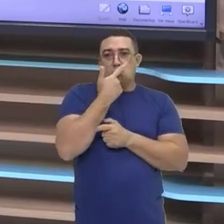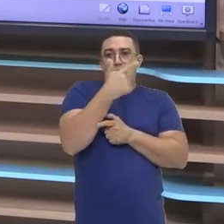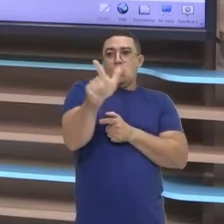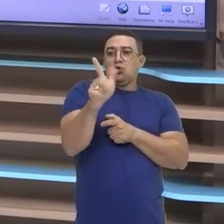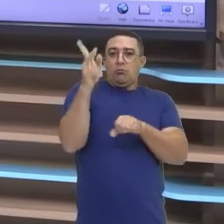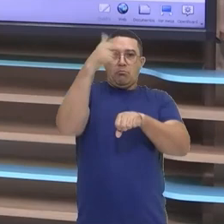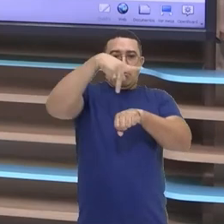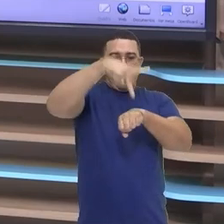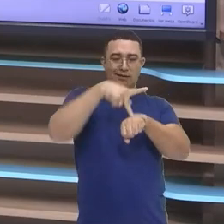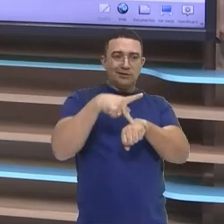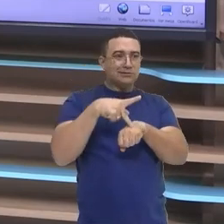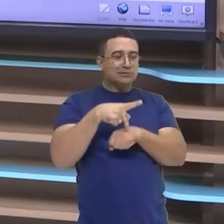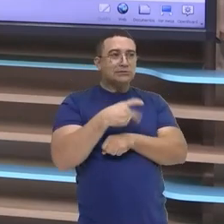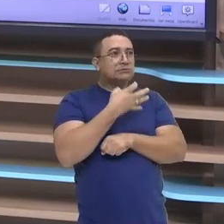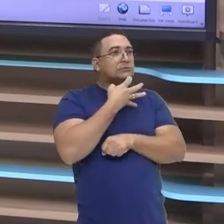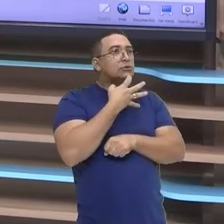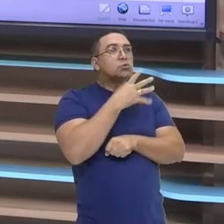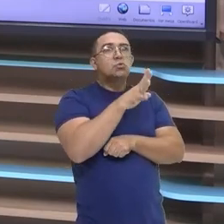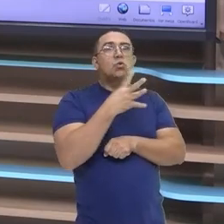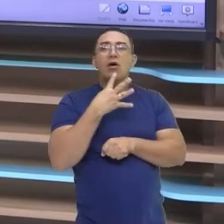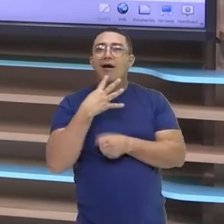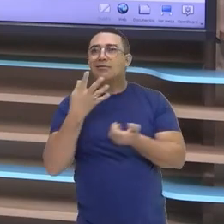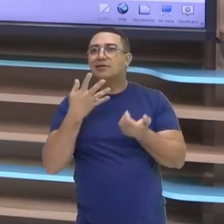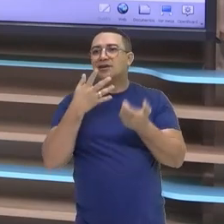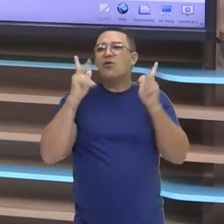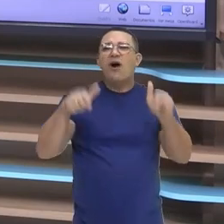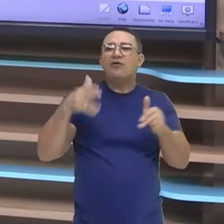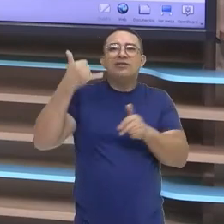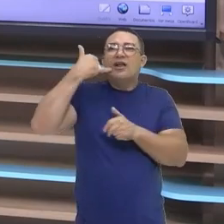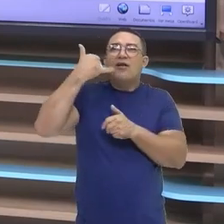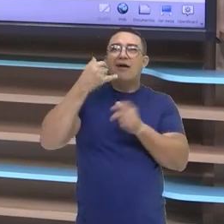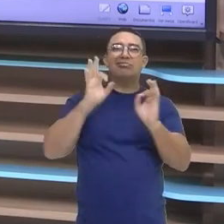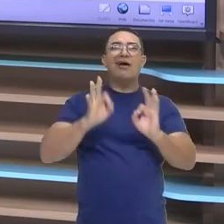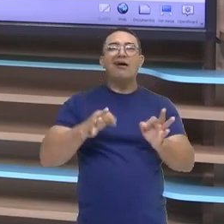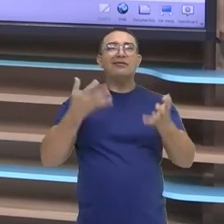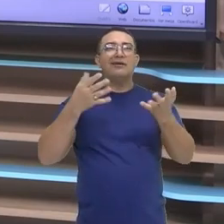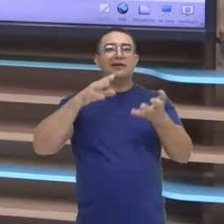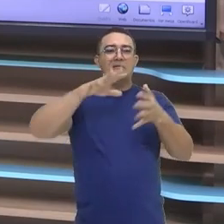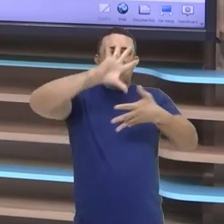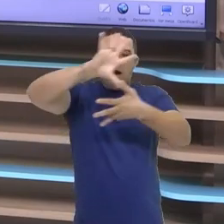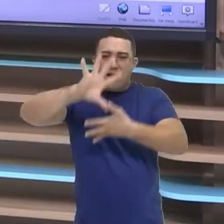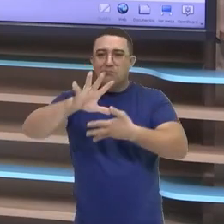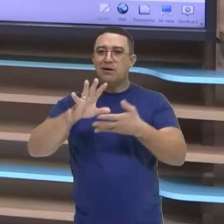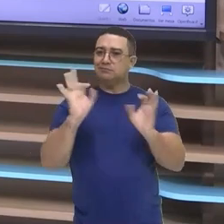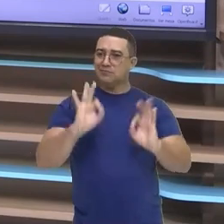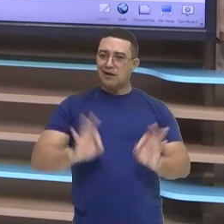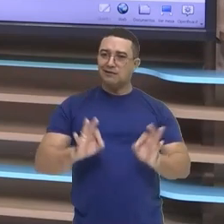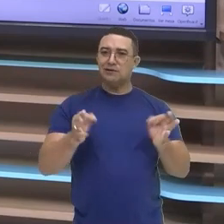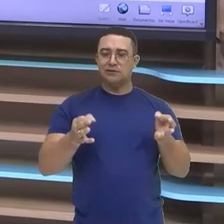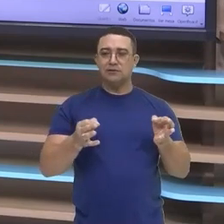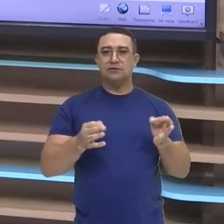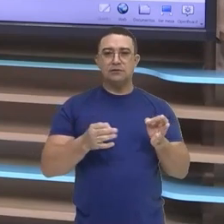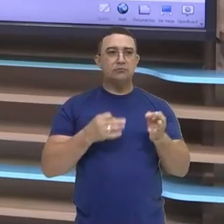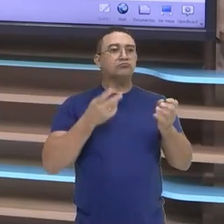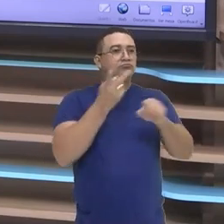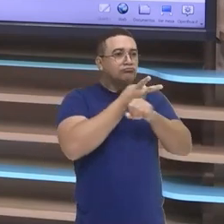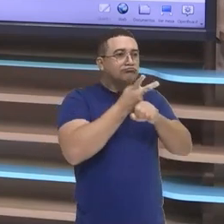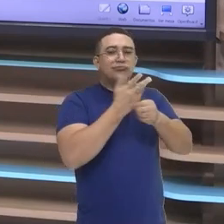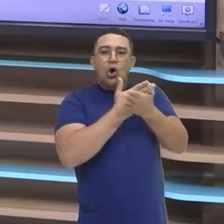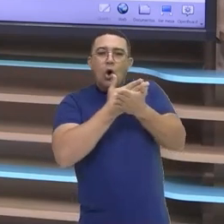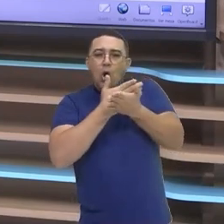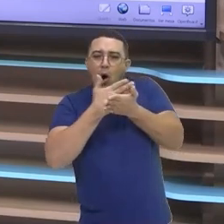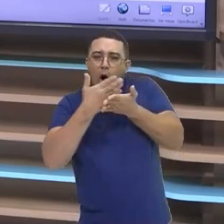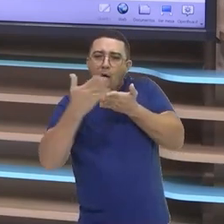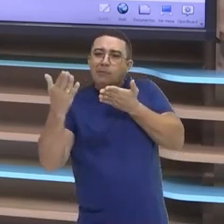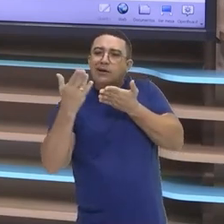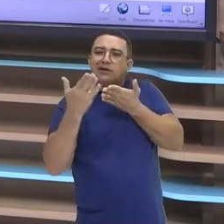país desconhecido, sem celular, ali sem um mapa, sem nada, e fosse desbravar, né? Conhecer